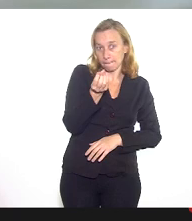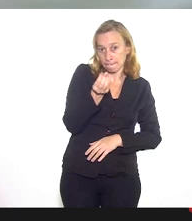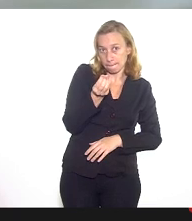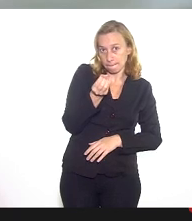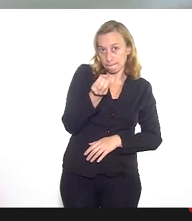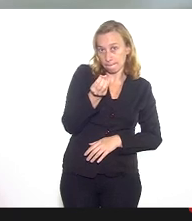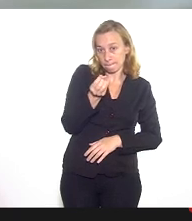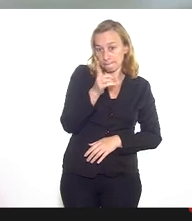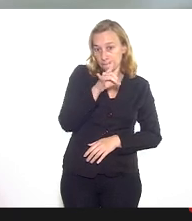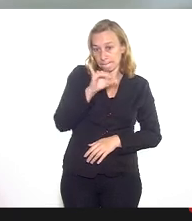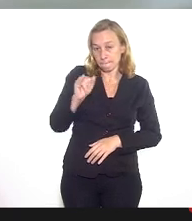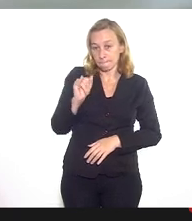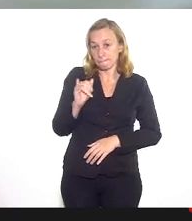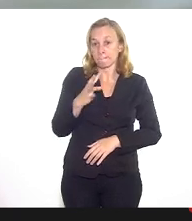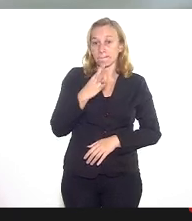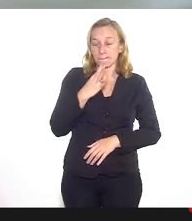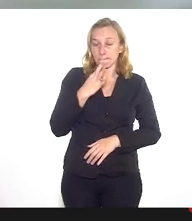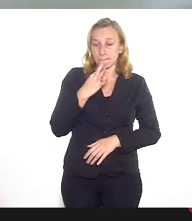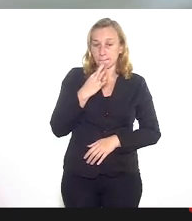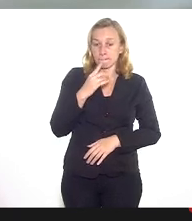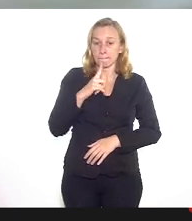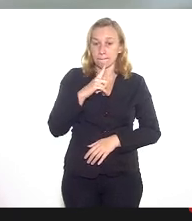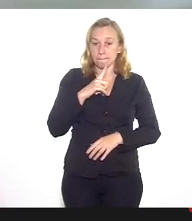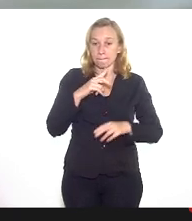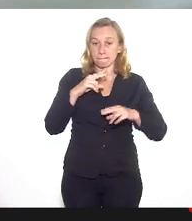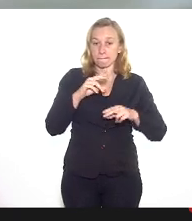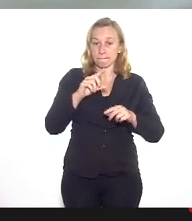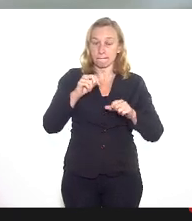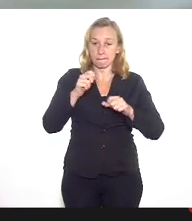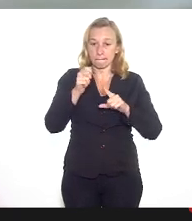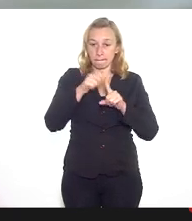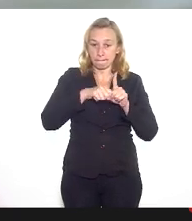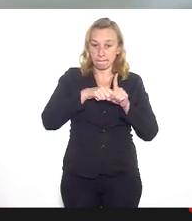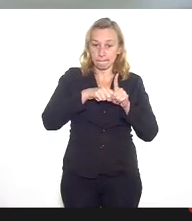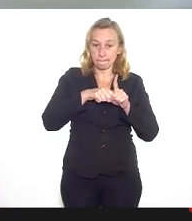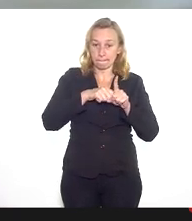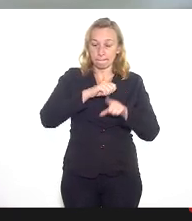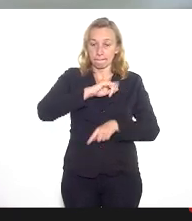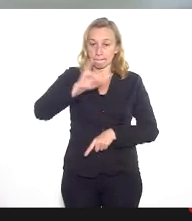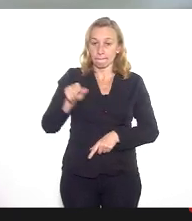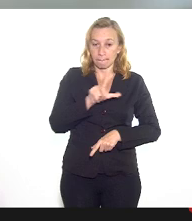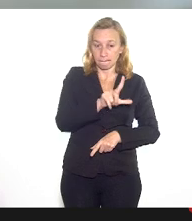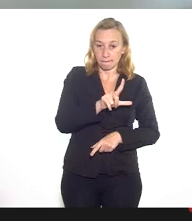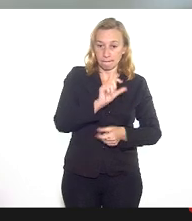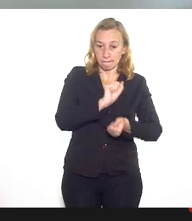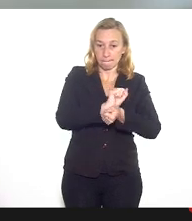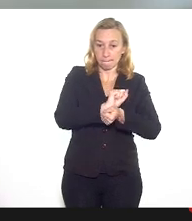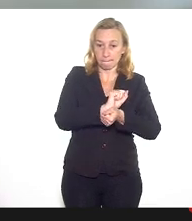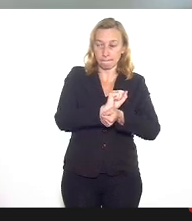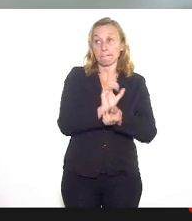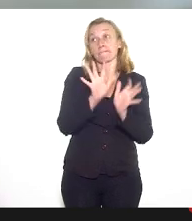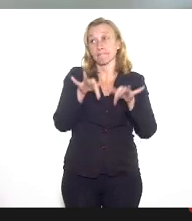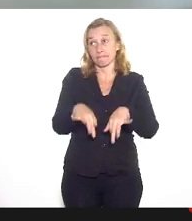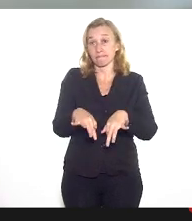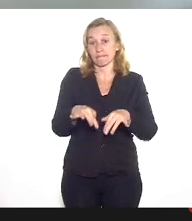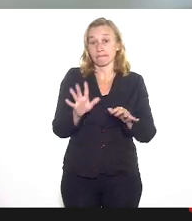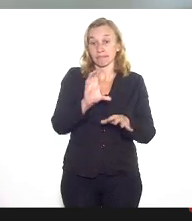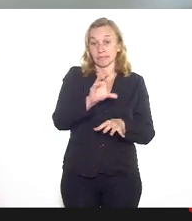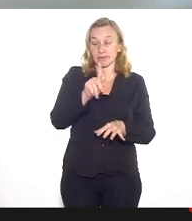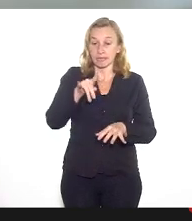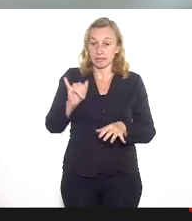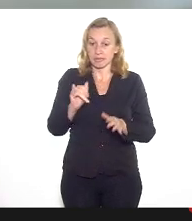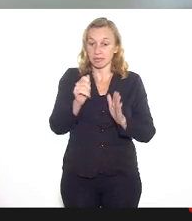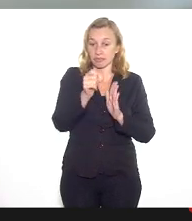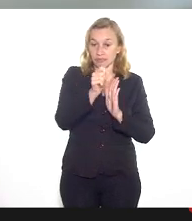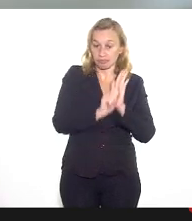porque eu tomei conhecimento que no mês de julho vai ter recesso. e a gente vai precisar fechar a CPI e fazer o